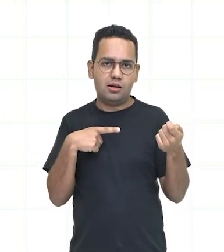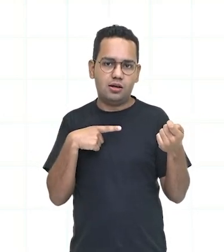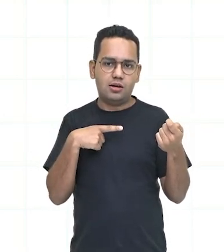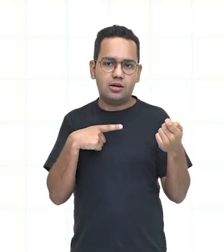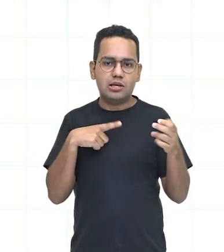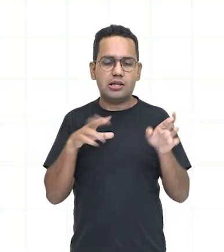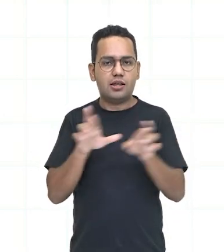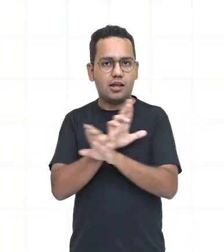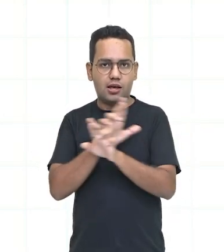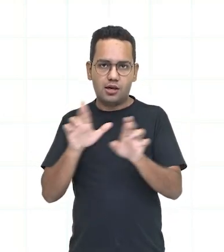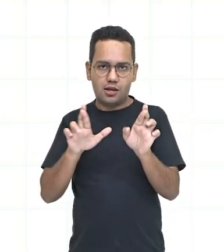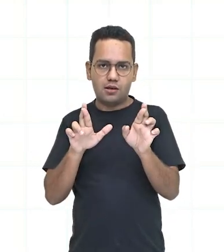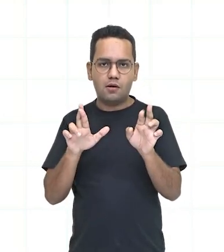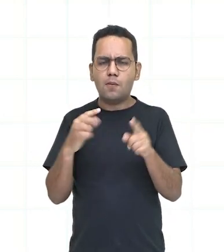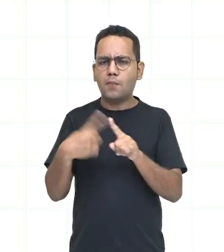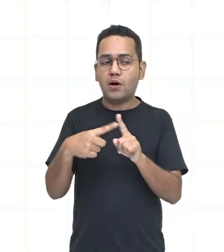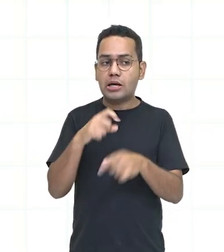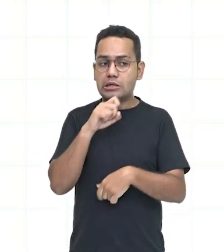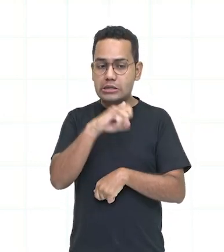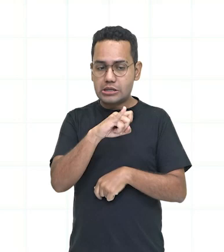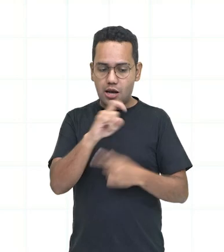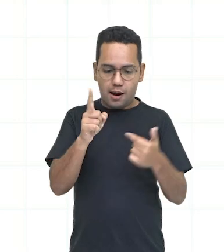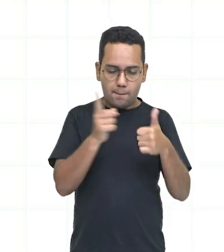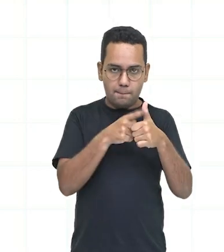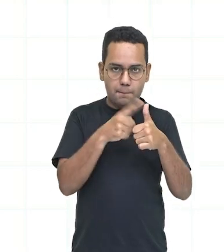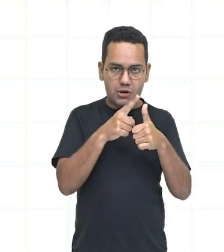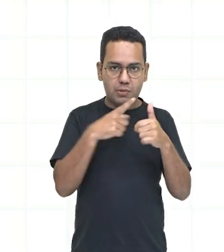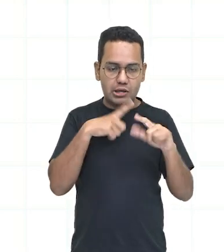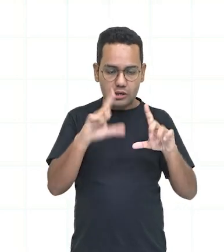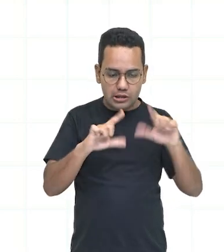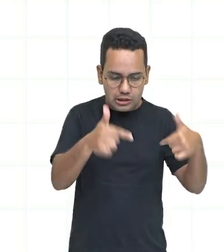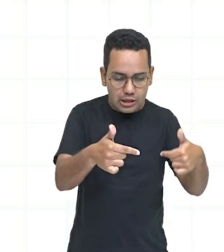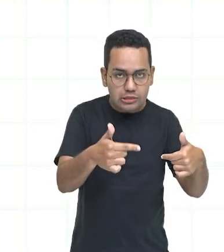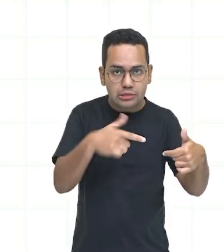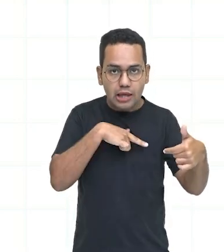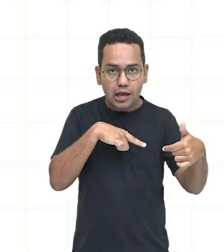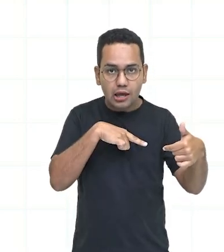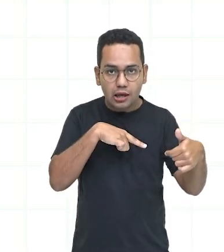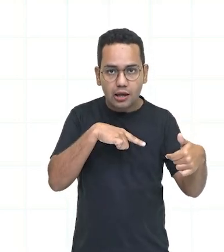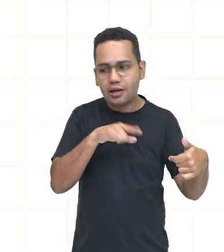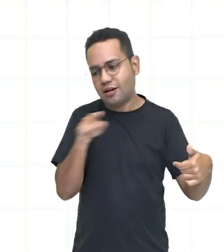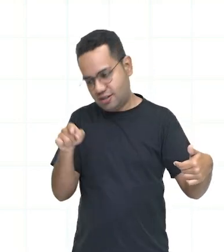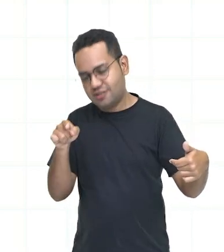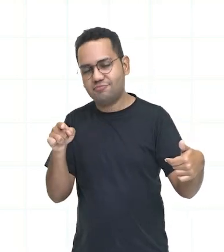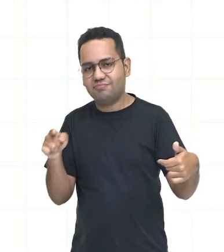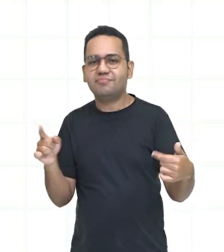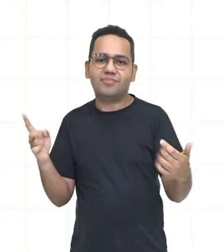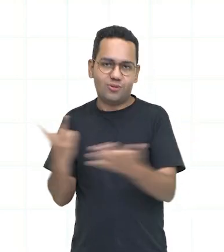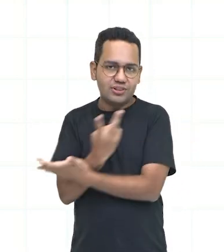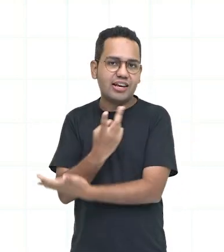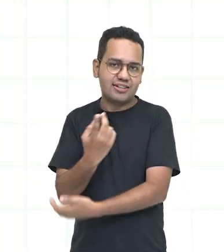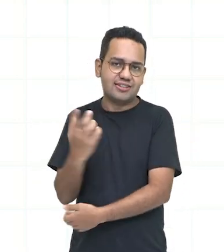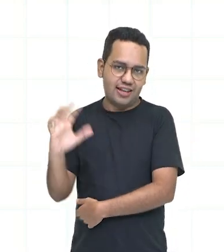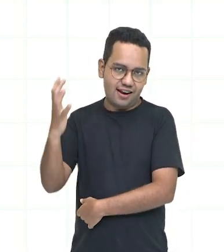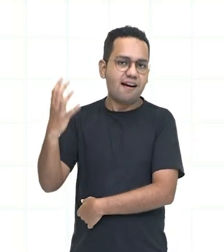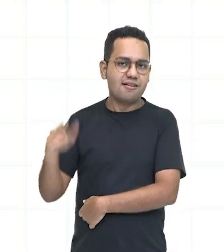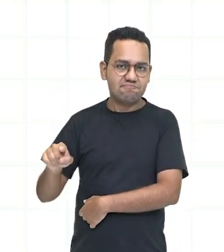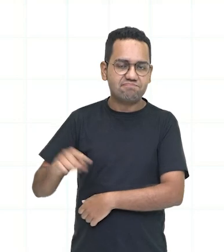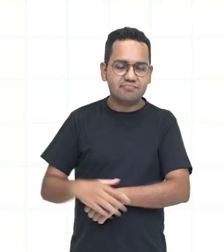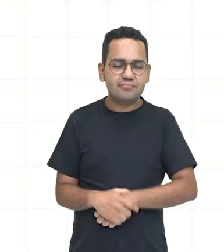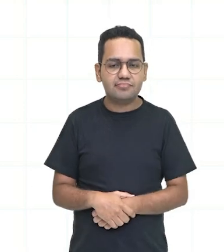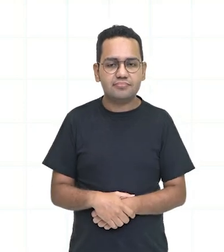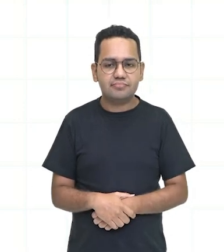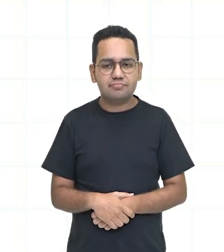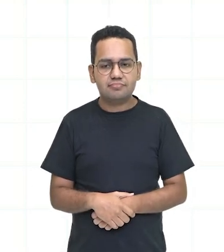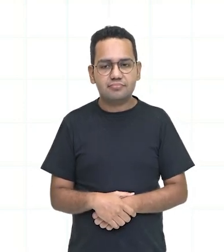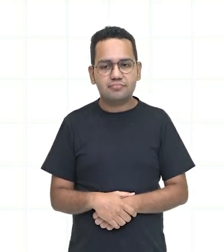né, se acontecer de fato a primeira. Ok? Todos esses exemplos trazem o simple present e